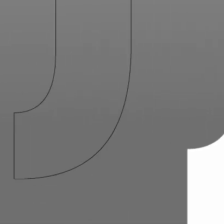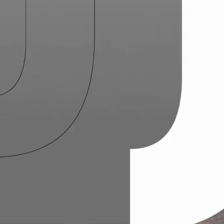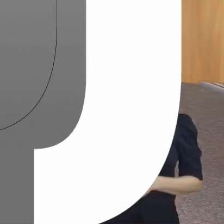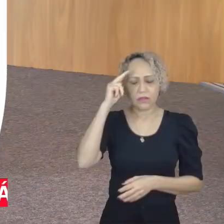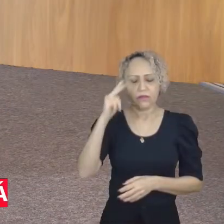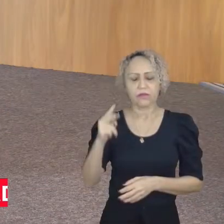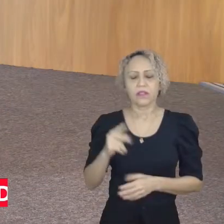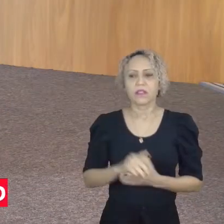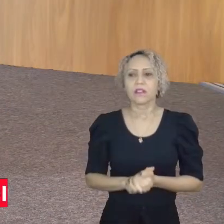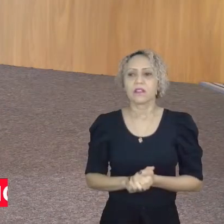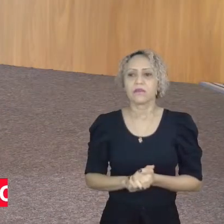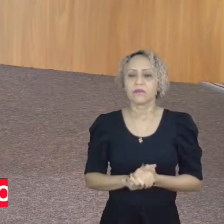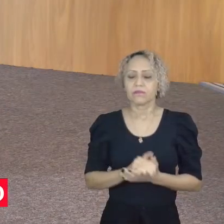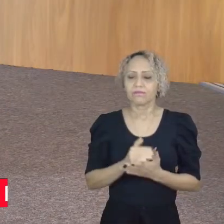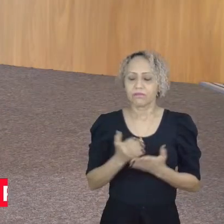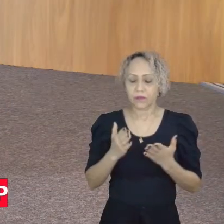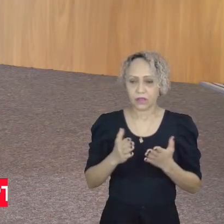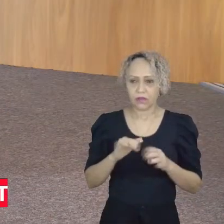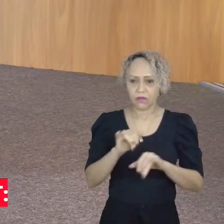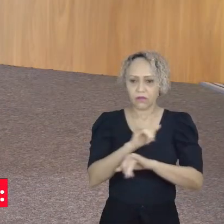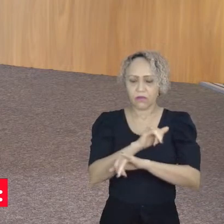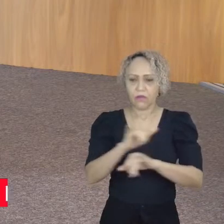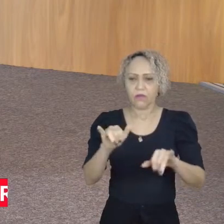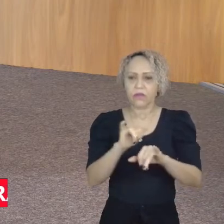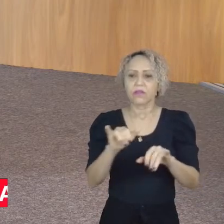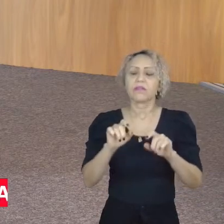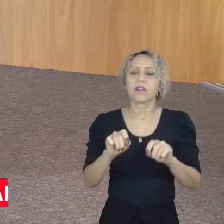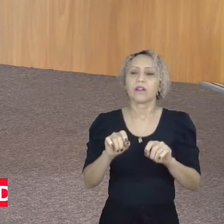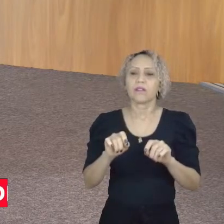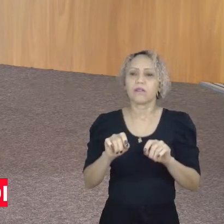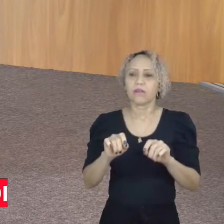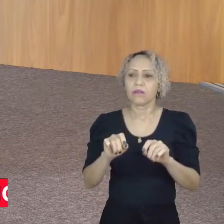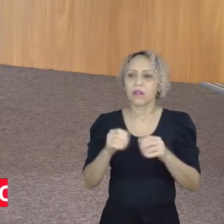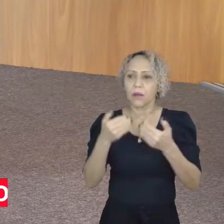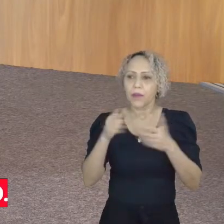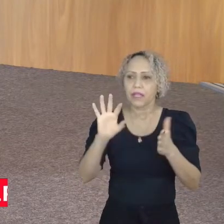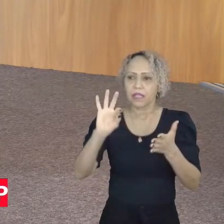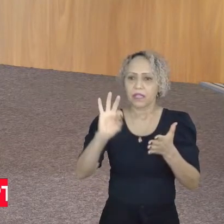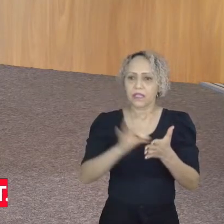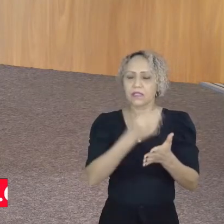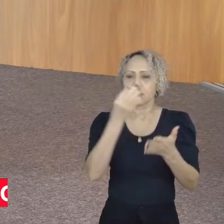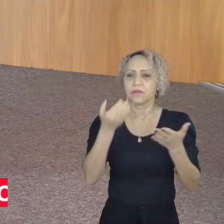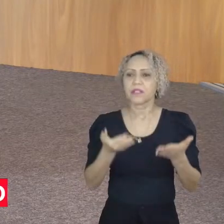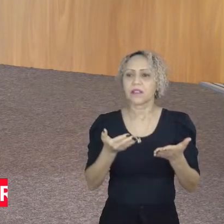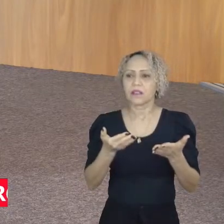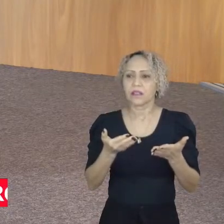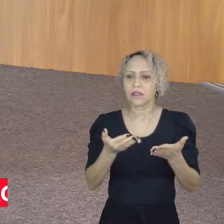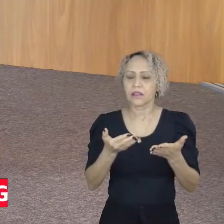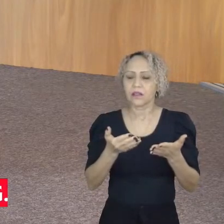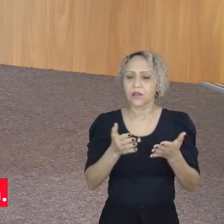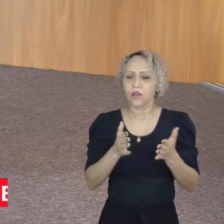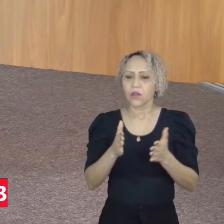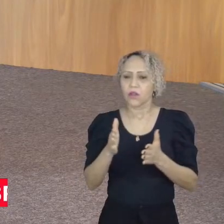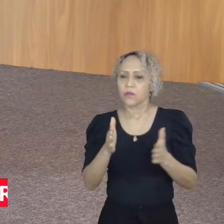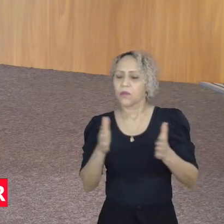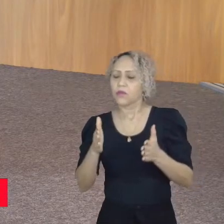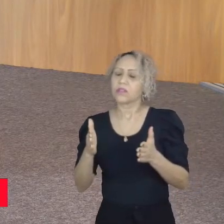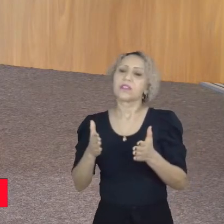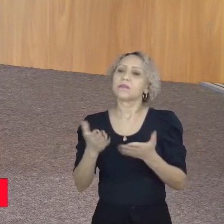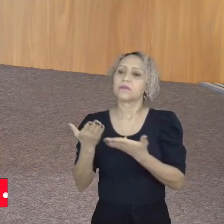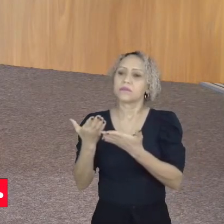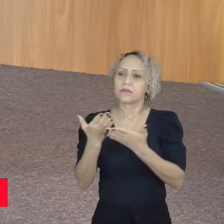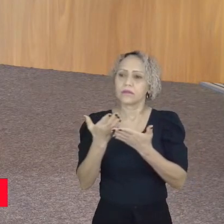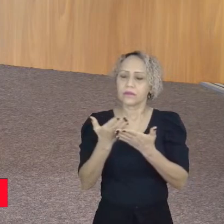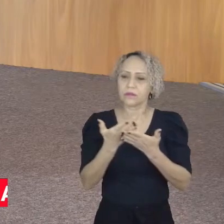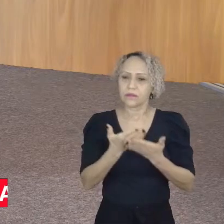Eu quero dar um recado super importante aqui, estão abertas as inscrições para a jornada do Nova Primavera 2024